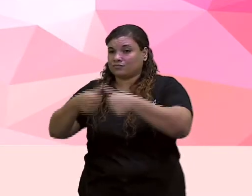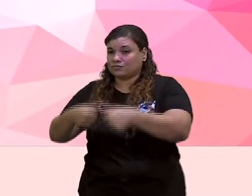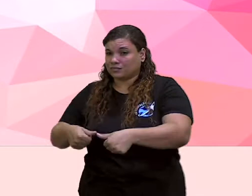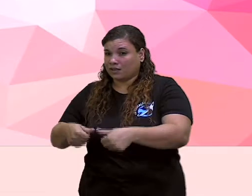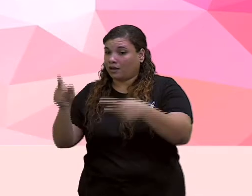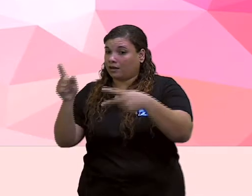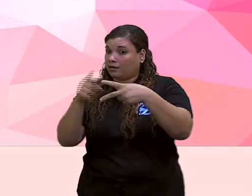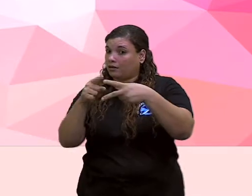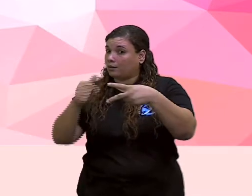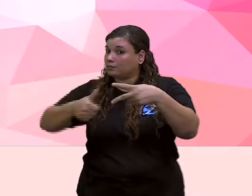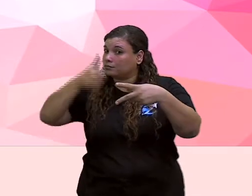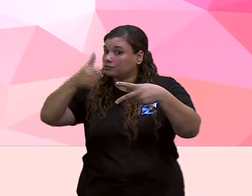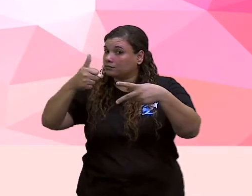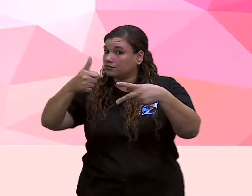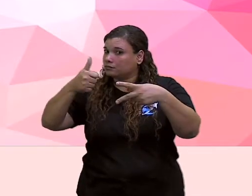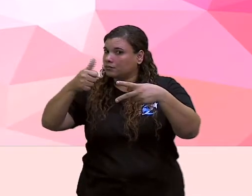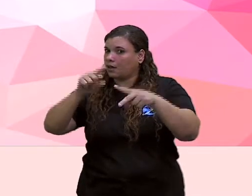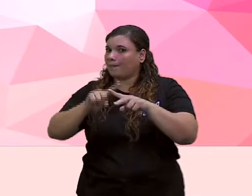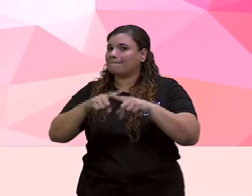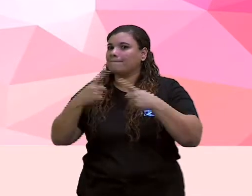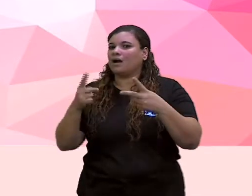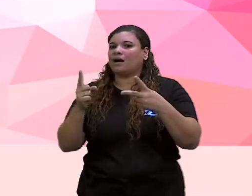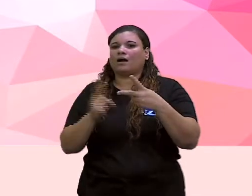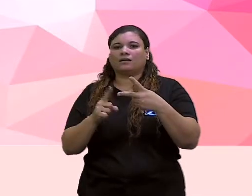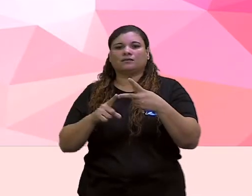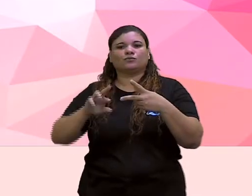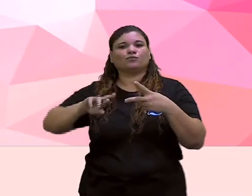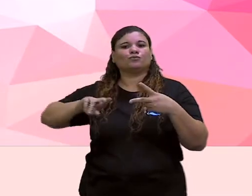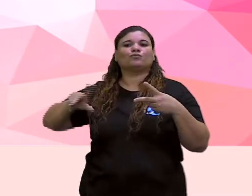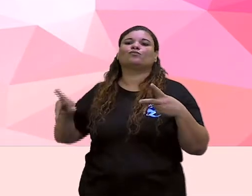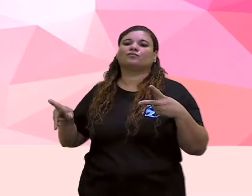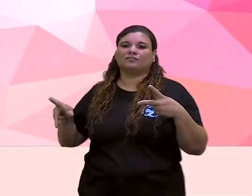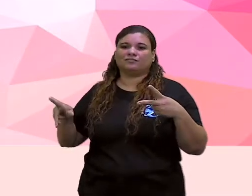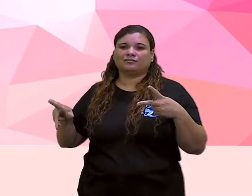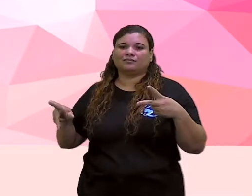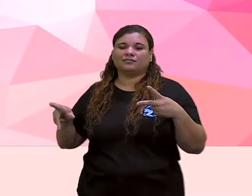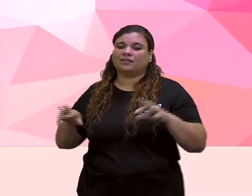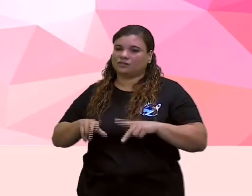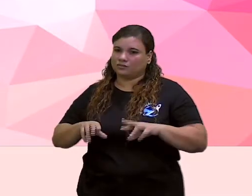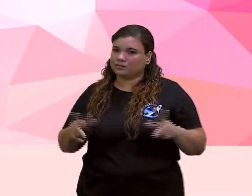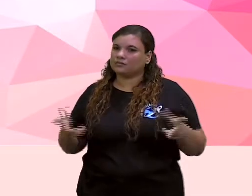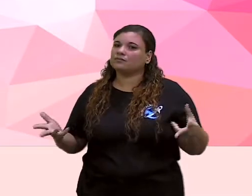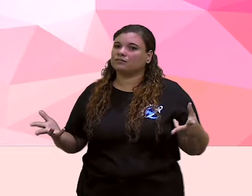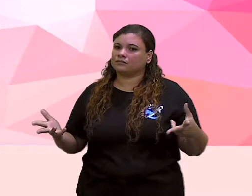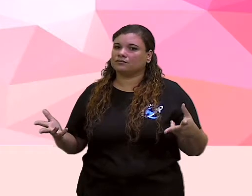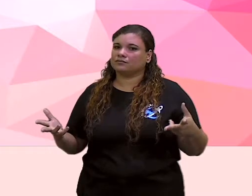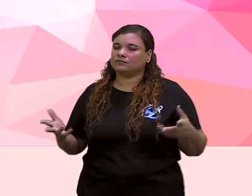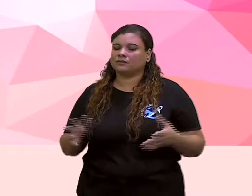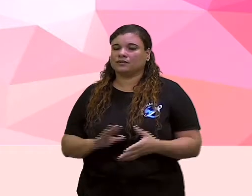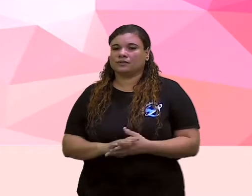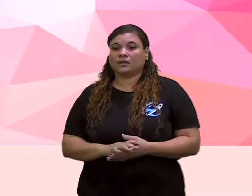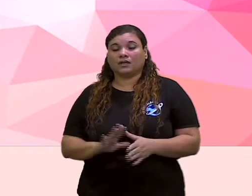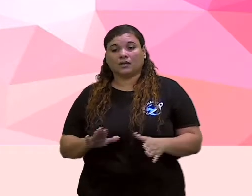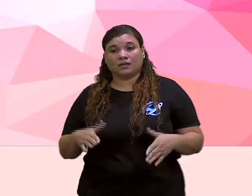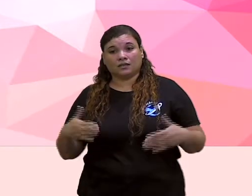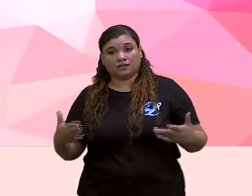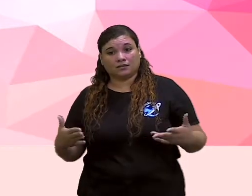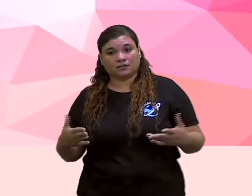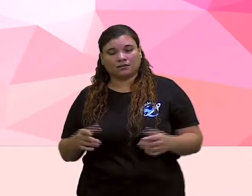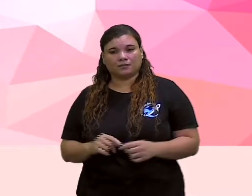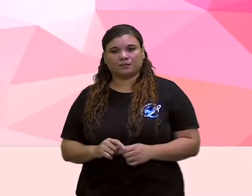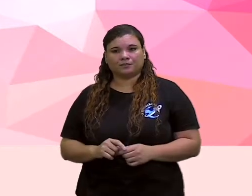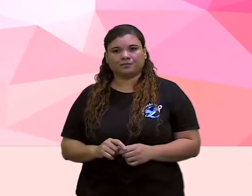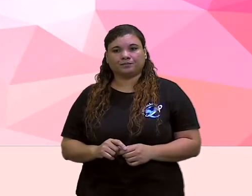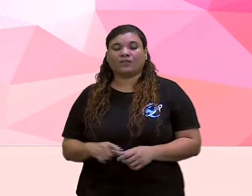na análise morfológica. Mas na análise sintática, que é a relação aí dos termos na oração, eu tenho uma análise que